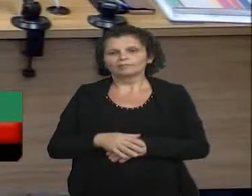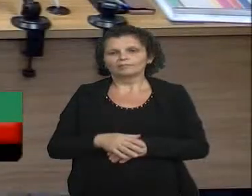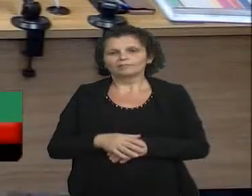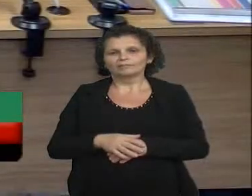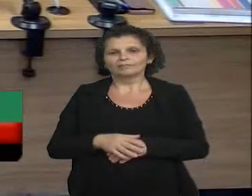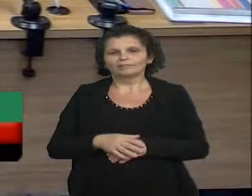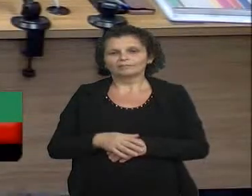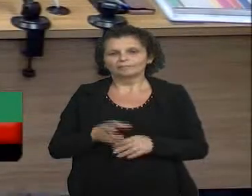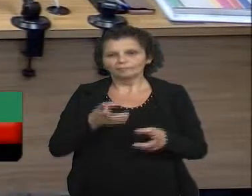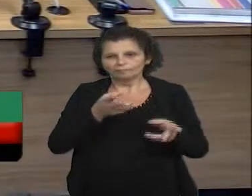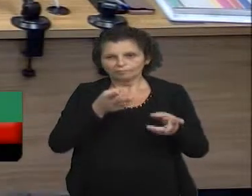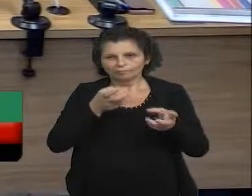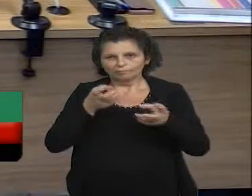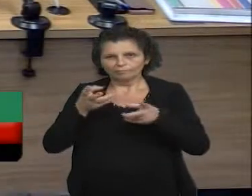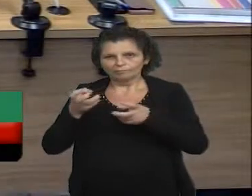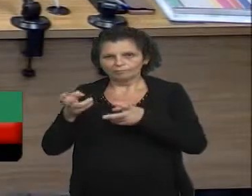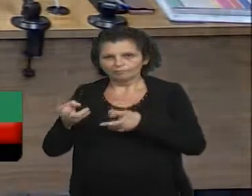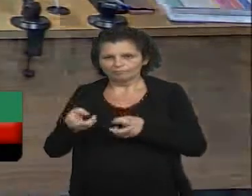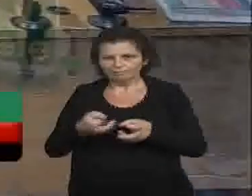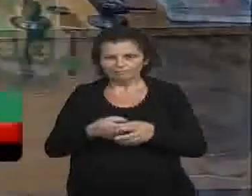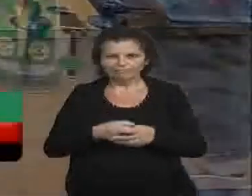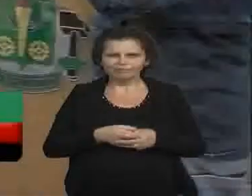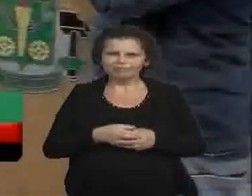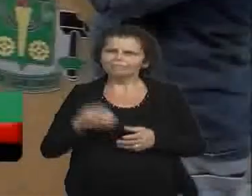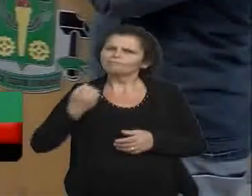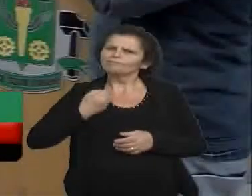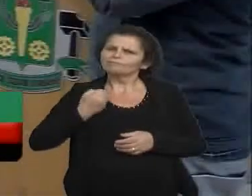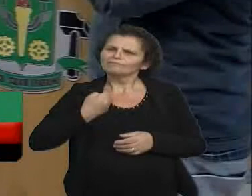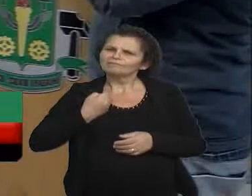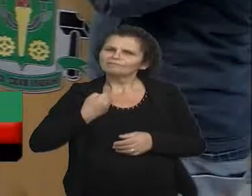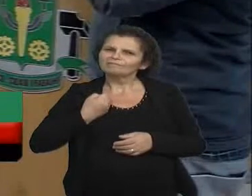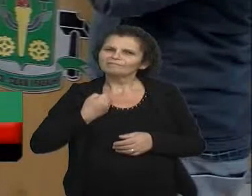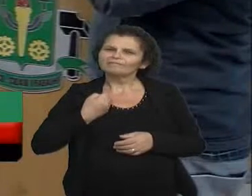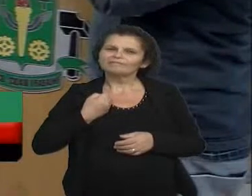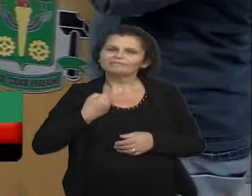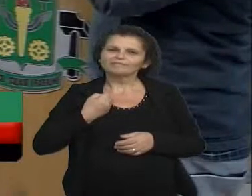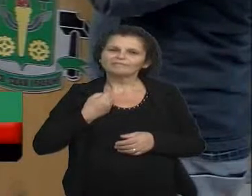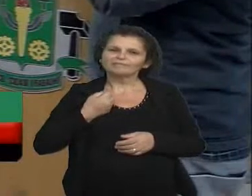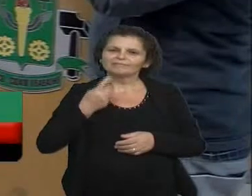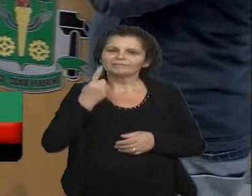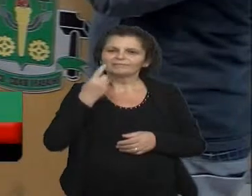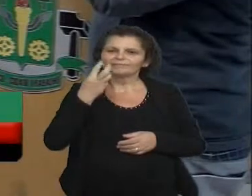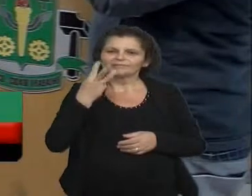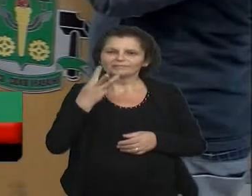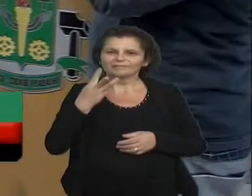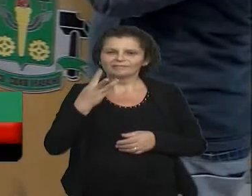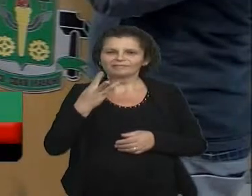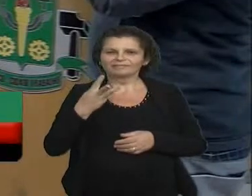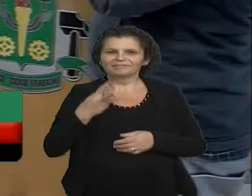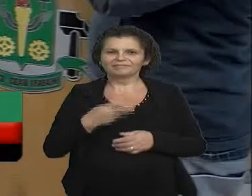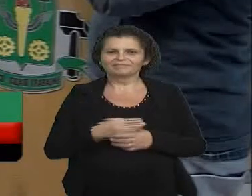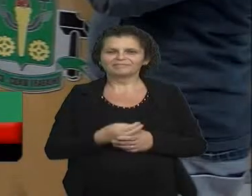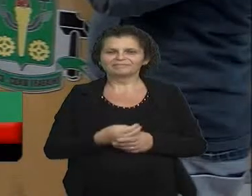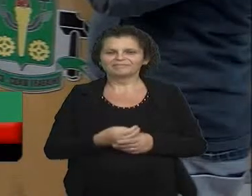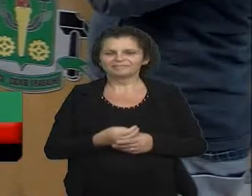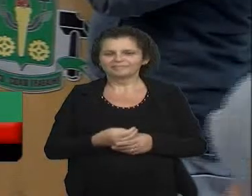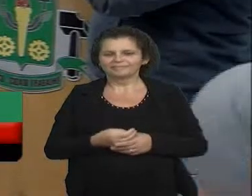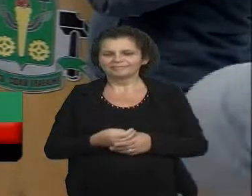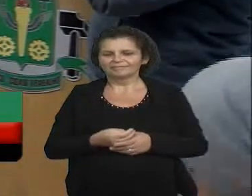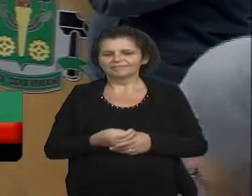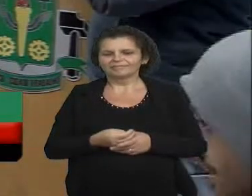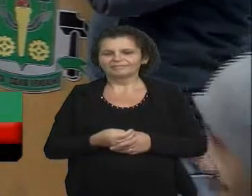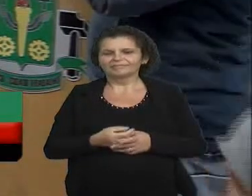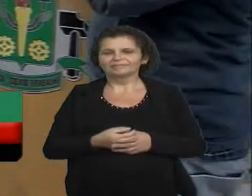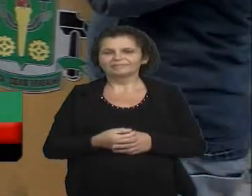222/20. De reconhecimento. Qual que é o número? Número 13. Está em